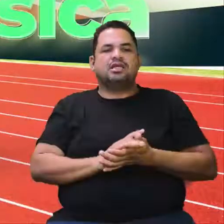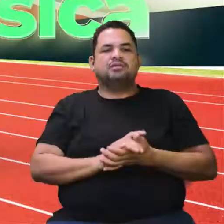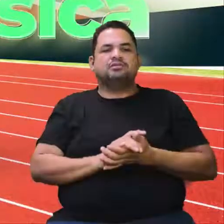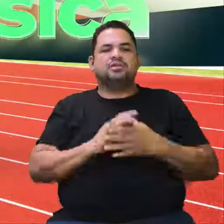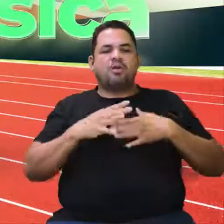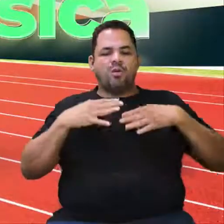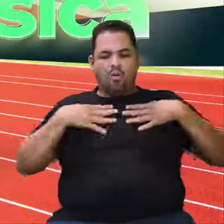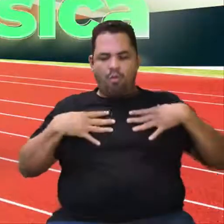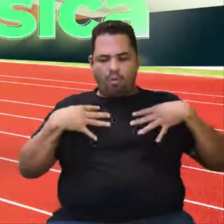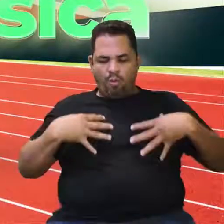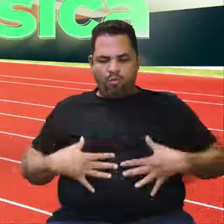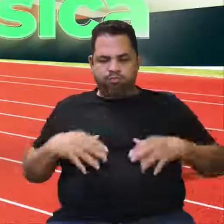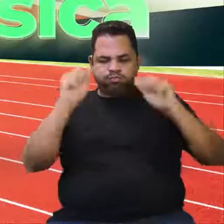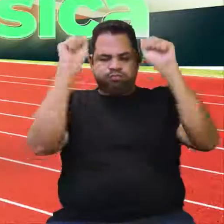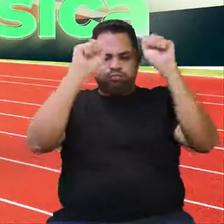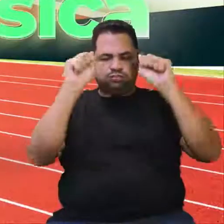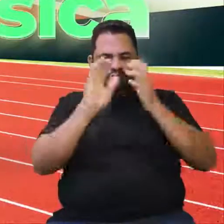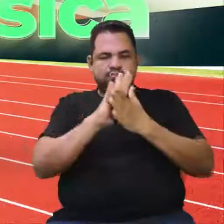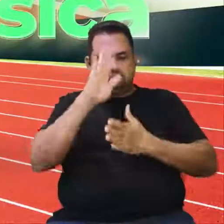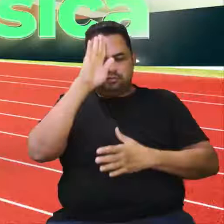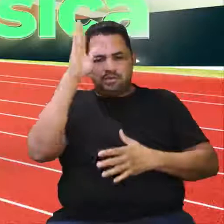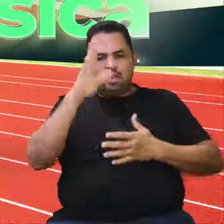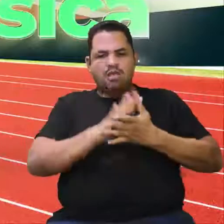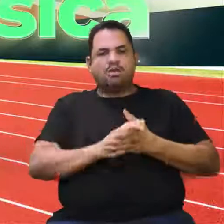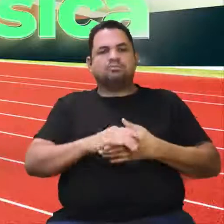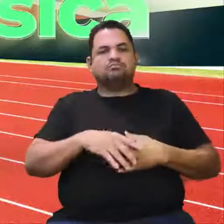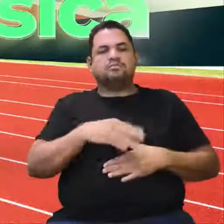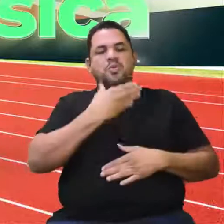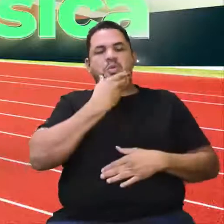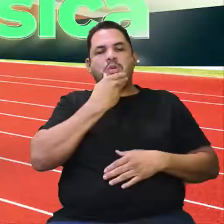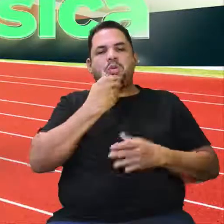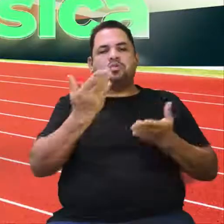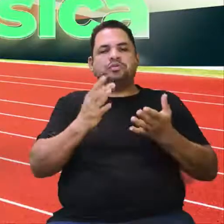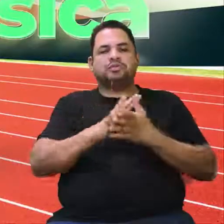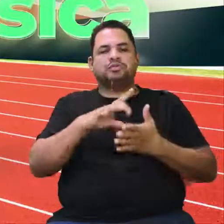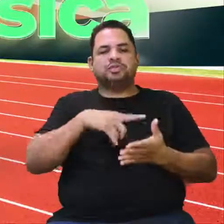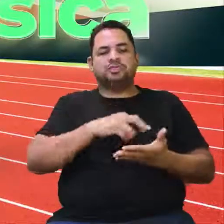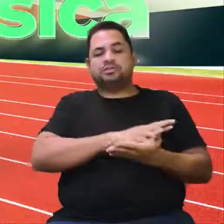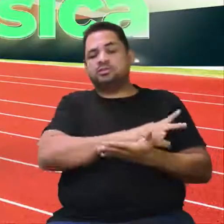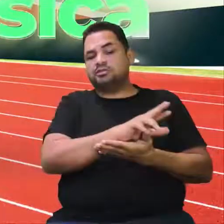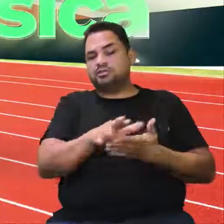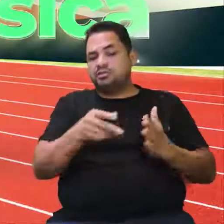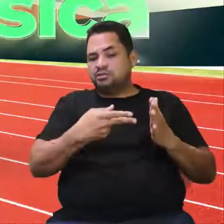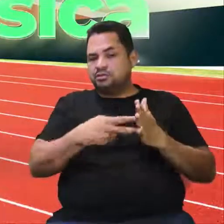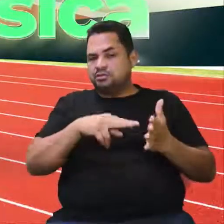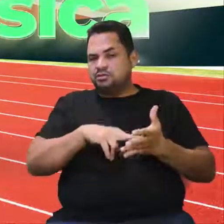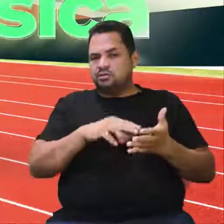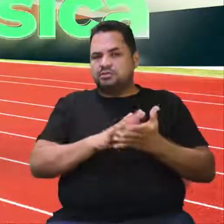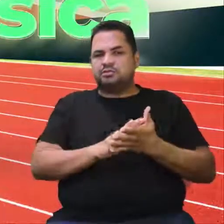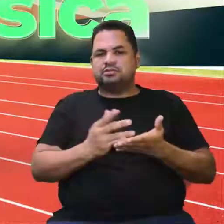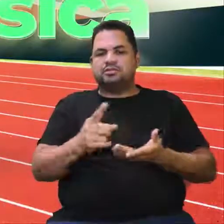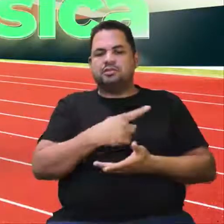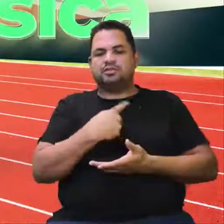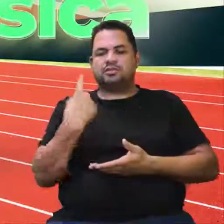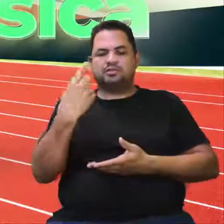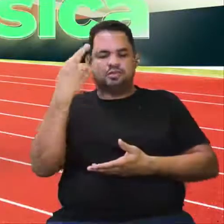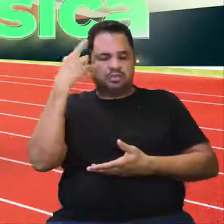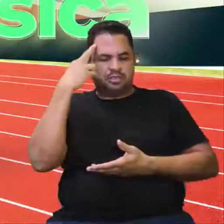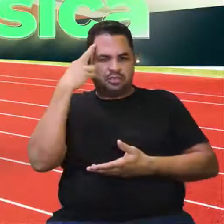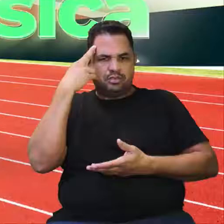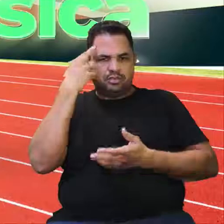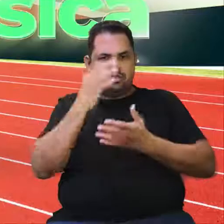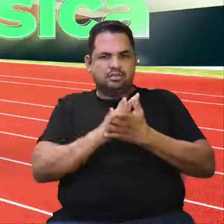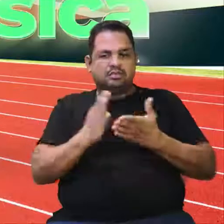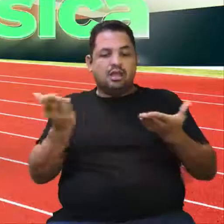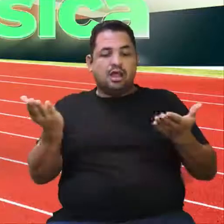aquele corpo escultural, bonito, principalmente os homens, né, prof? Exato. Então tem vários sentidos, mas a gente vai refletir, o nosso foco, né, é